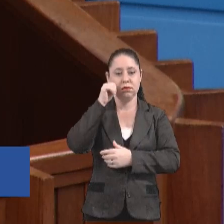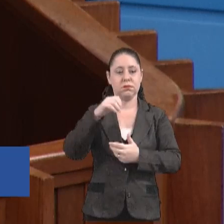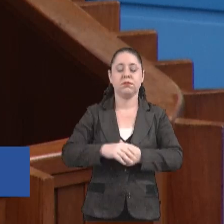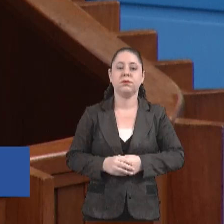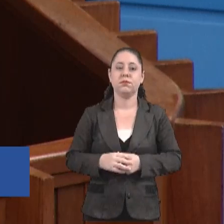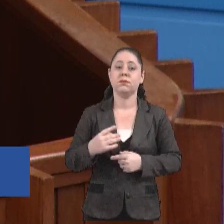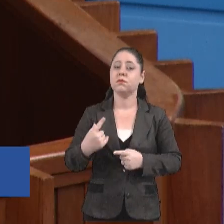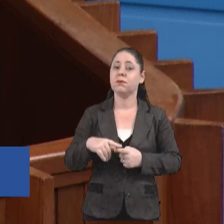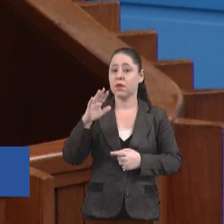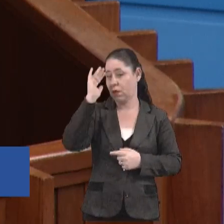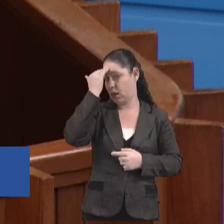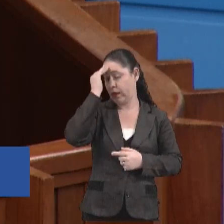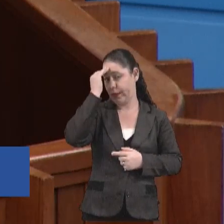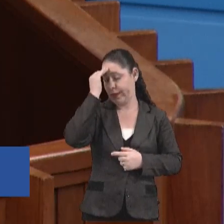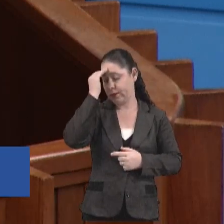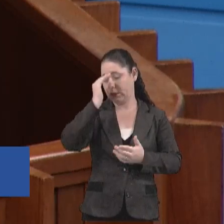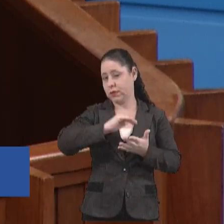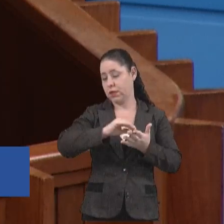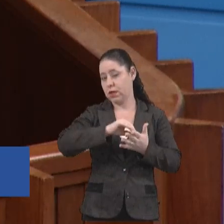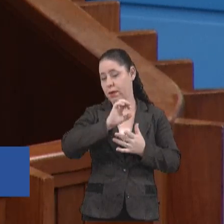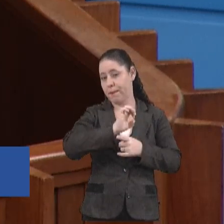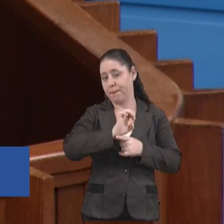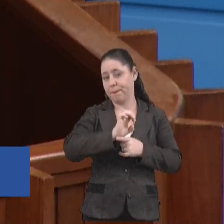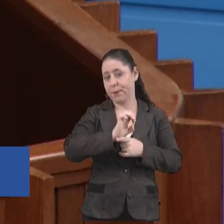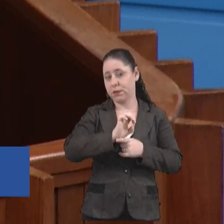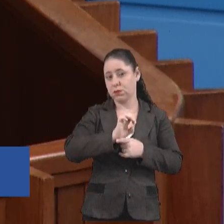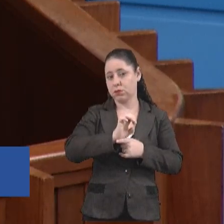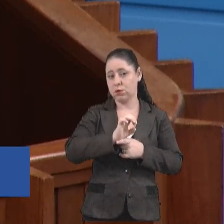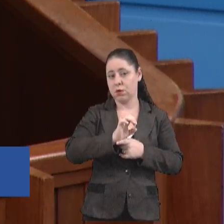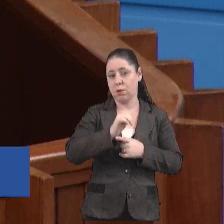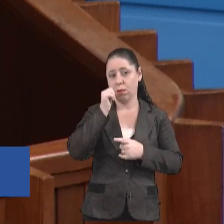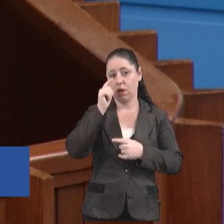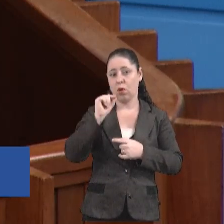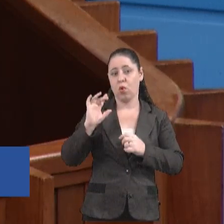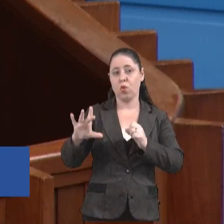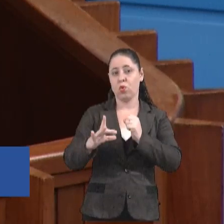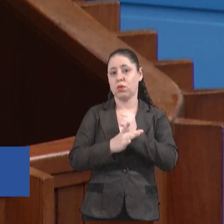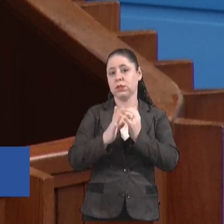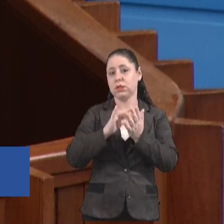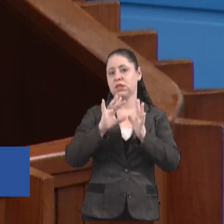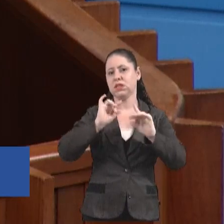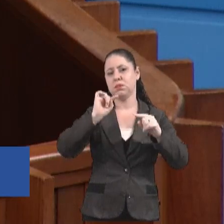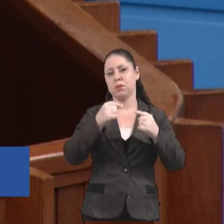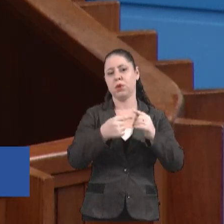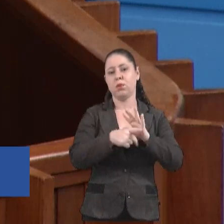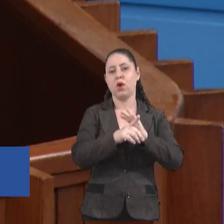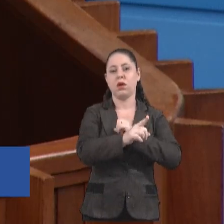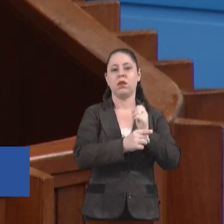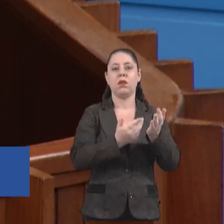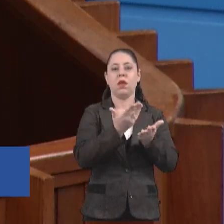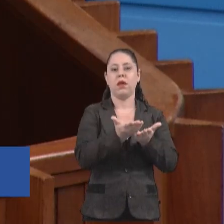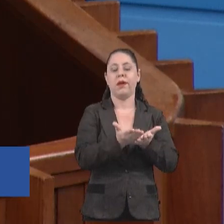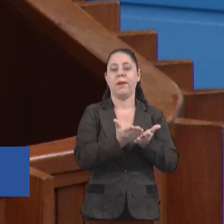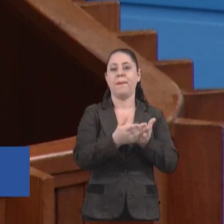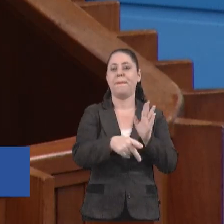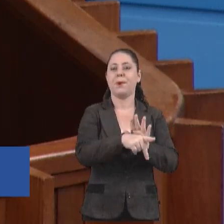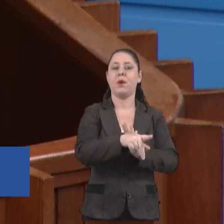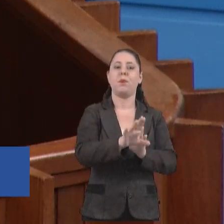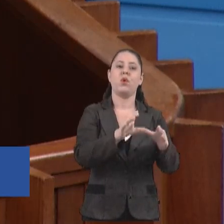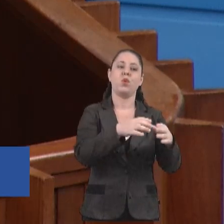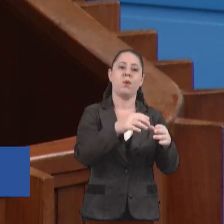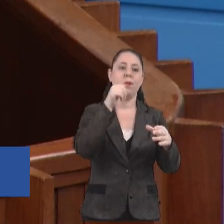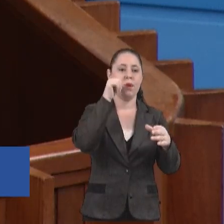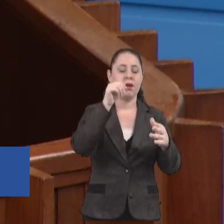porque entendemos que é necessário a gente garantir uma secretaria específica de atendimento às